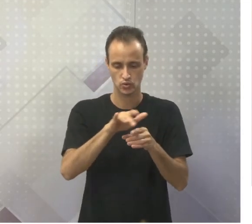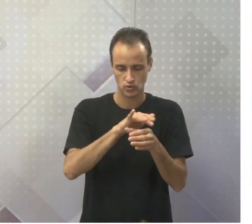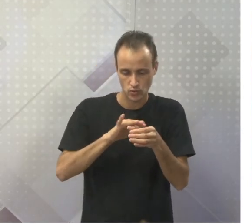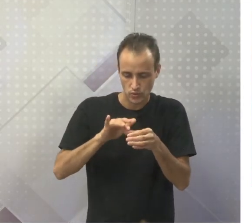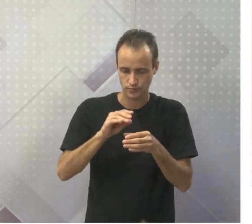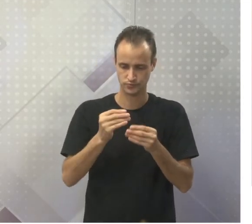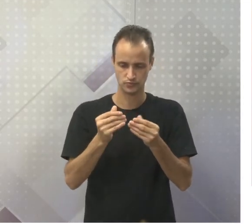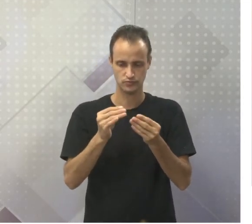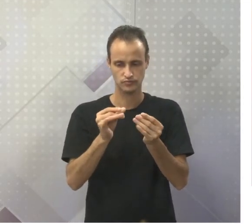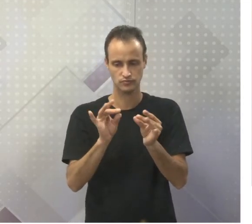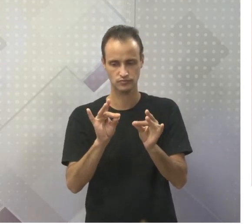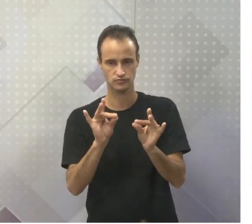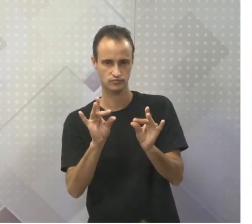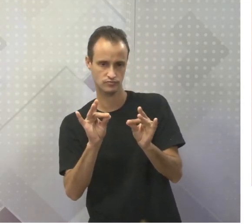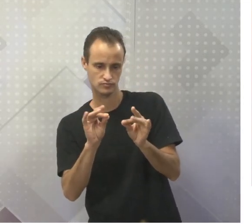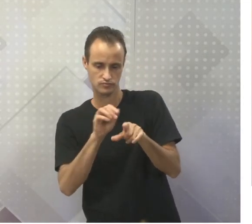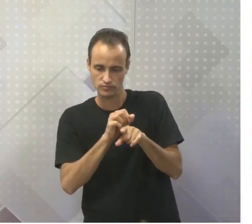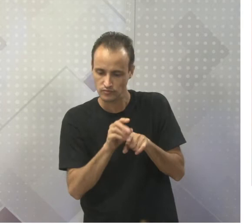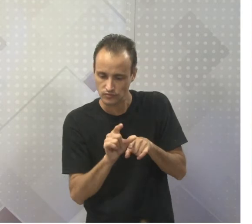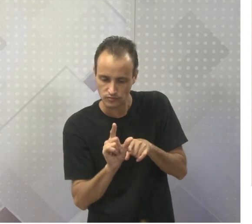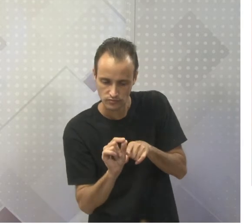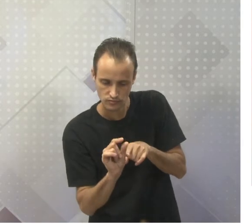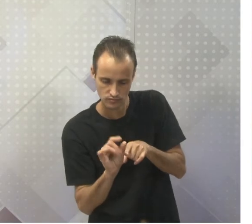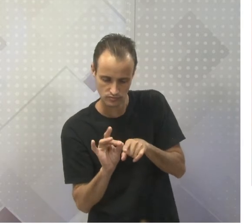vesícula seminal, próstata e sai por aqui.